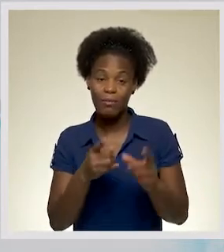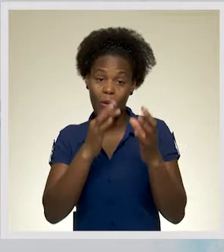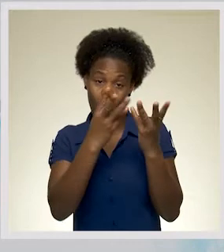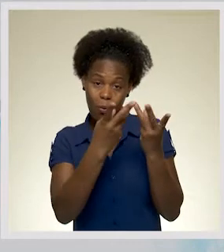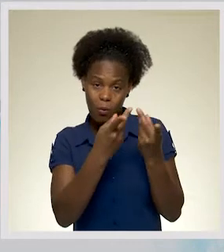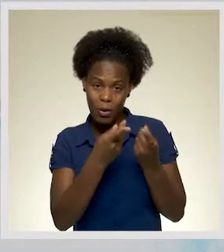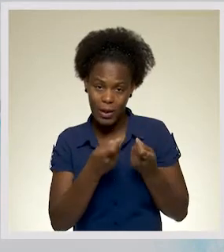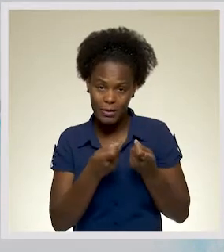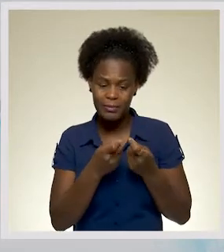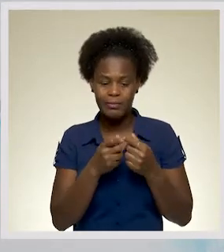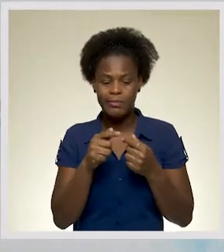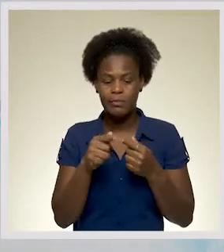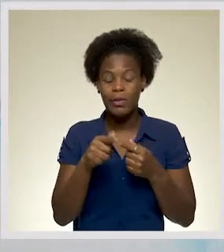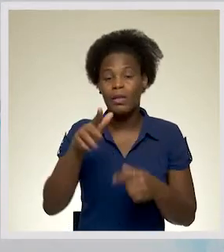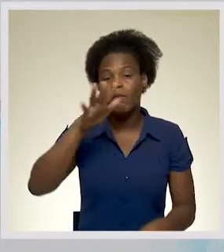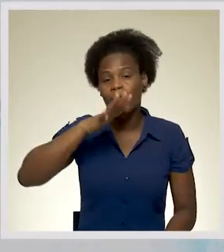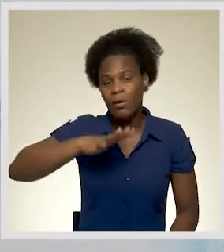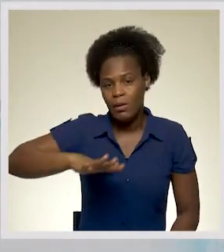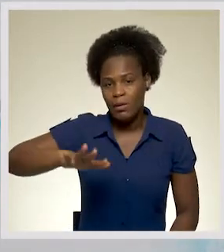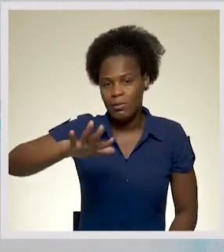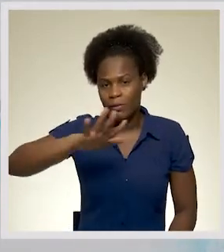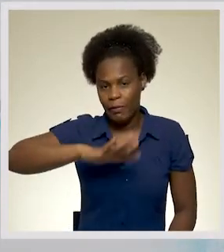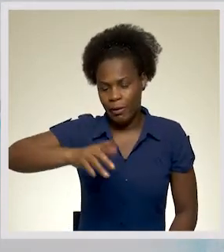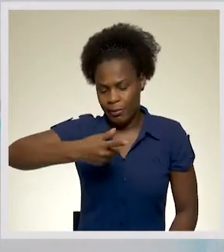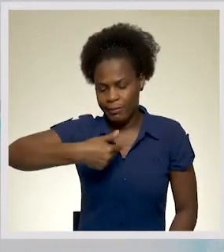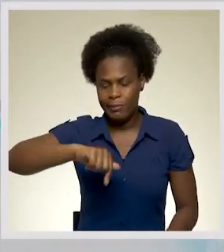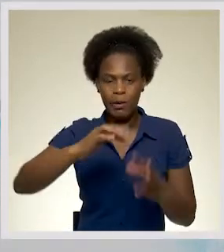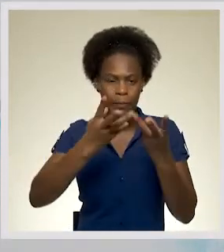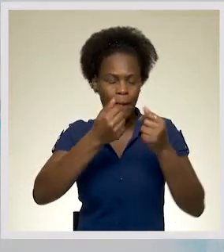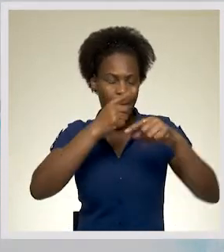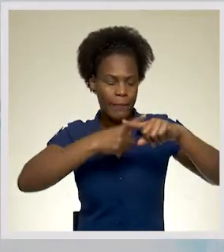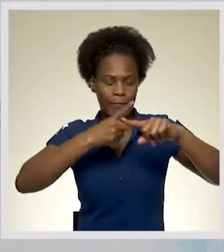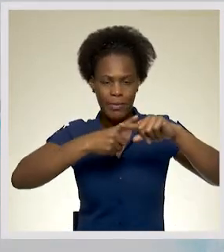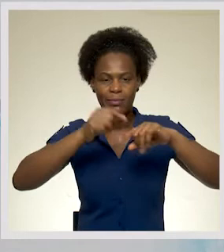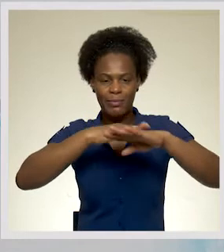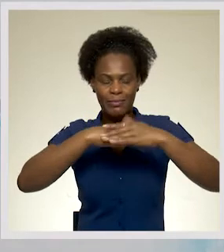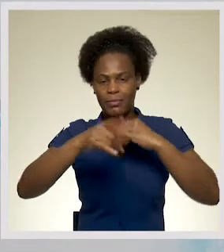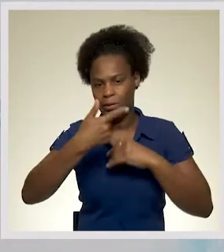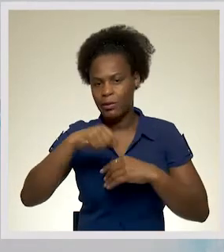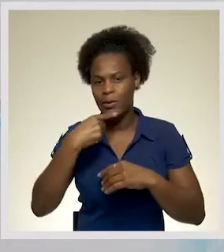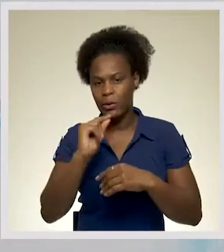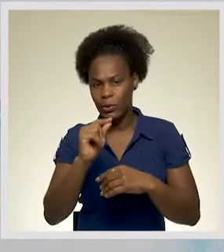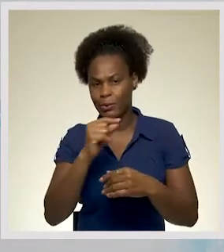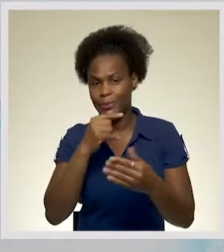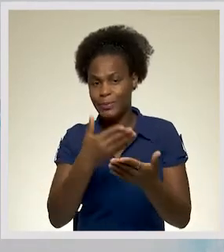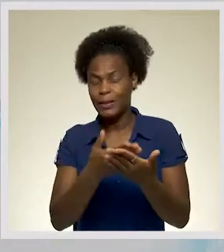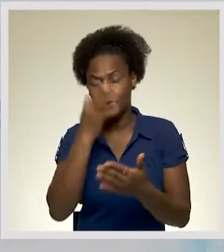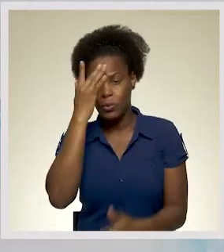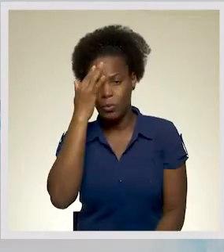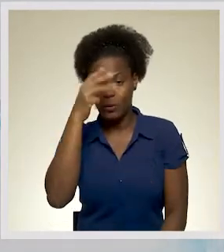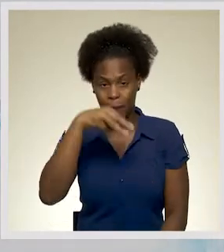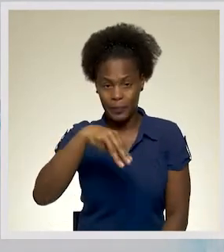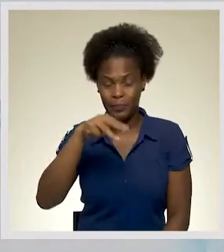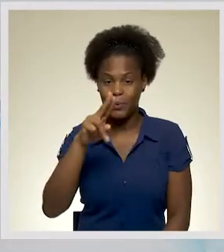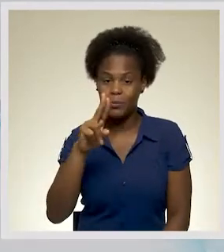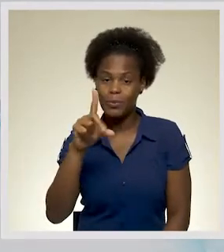essa forma de multiplicar, que damos o nome de números multiplicativos. Entendido, meninos? Então,